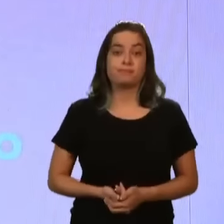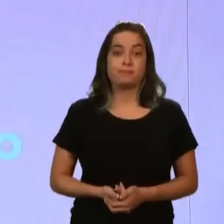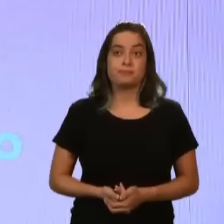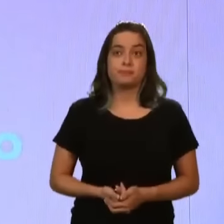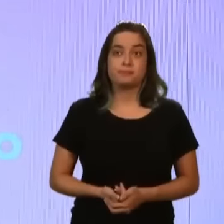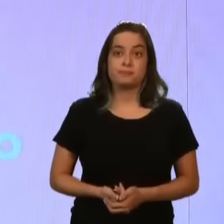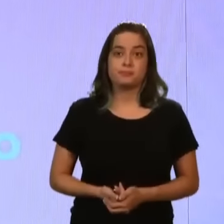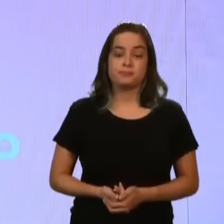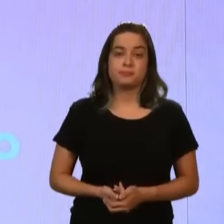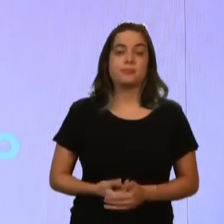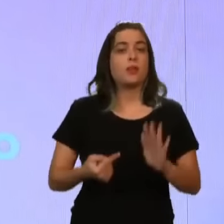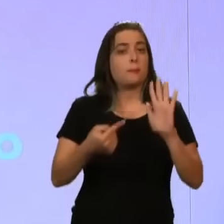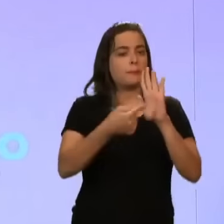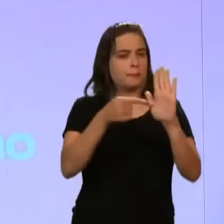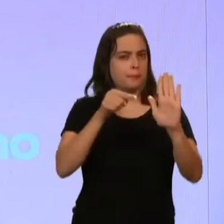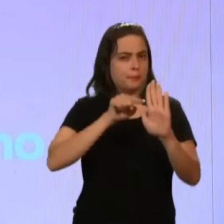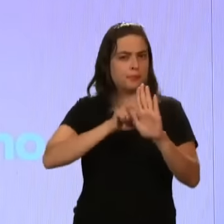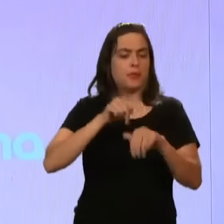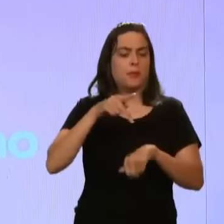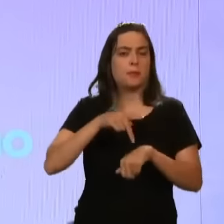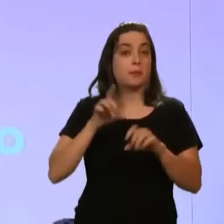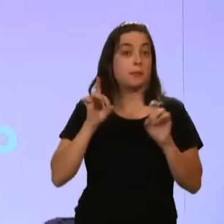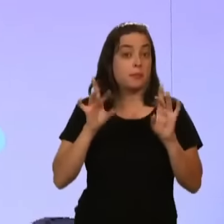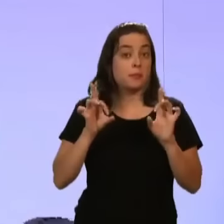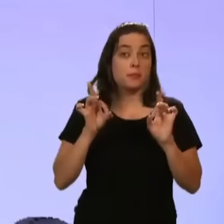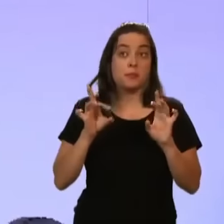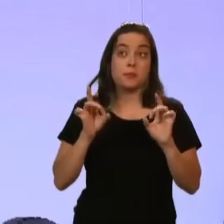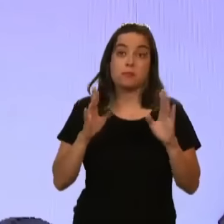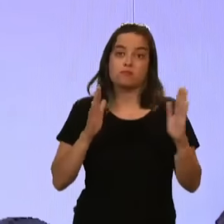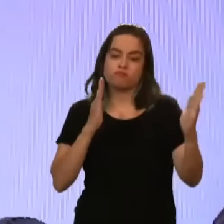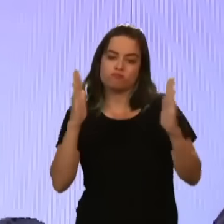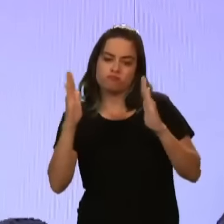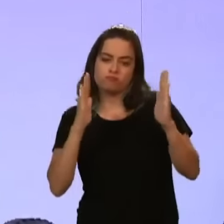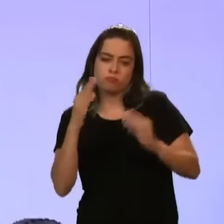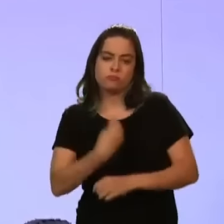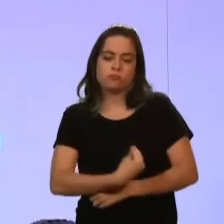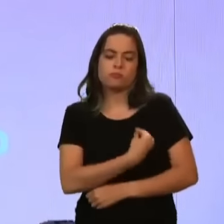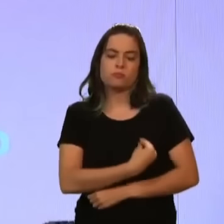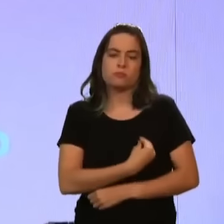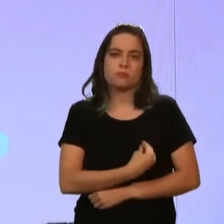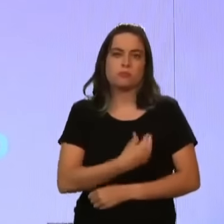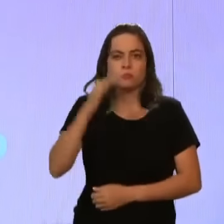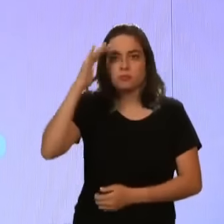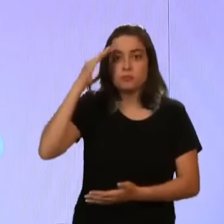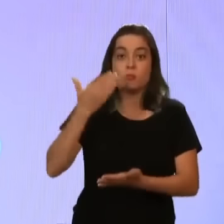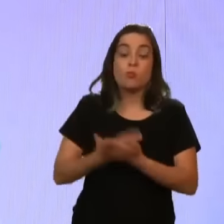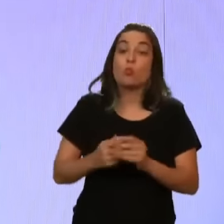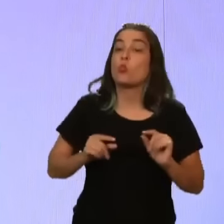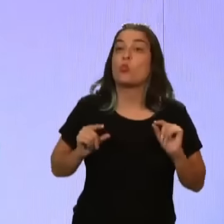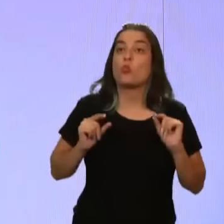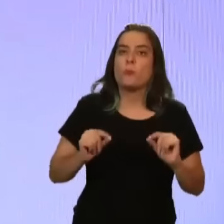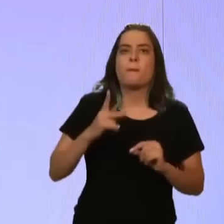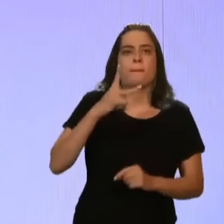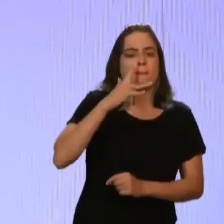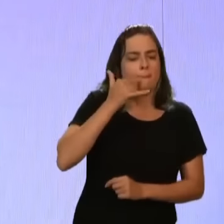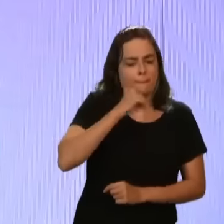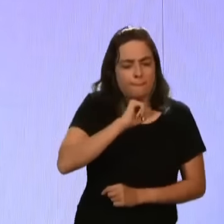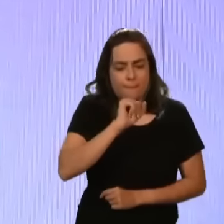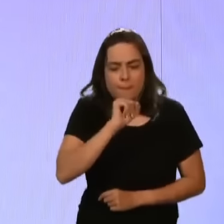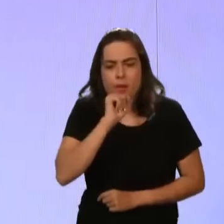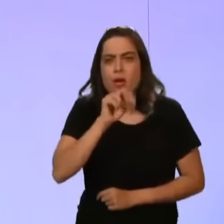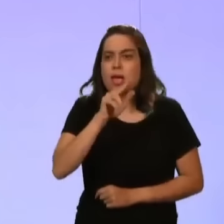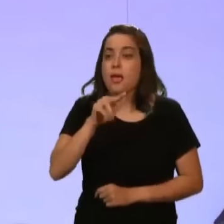Na metáfora das pedras preciosas, esse paralelo com a nossa vida, eu acredito que os pais, os irmãos,